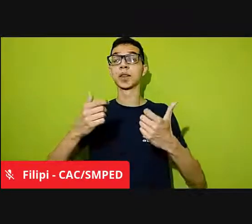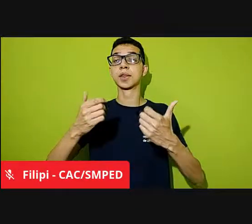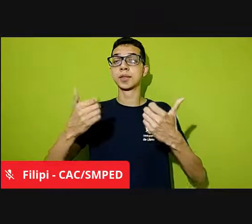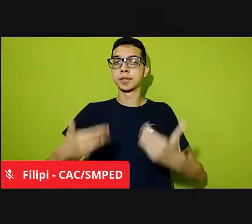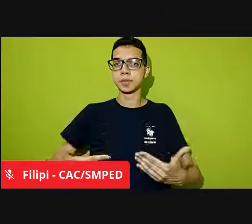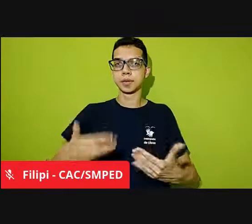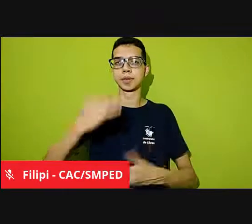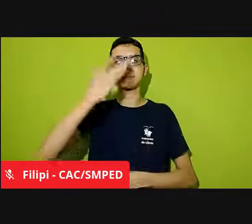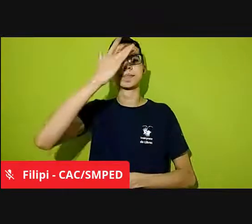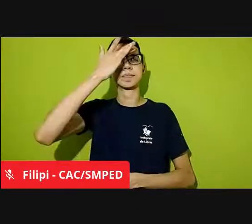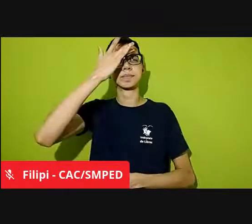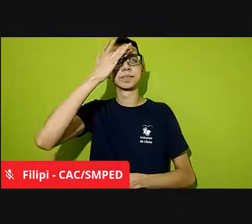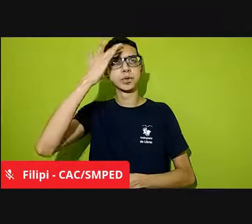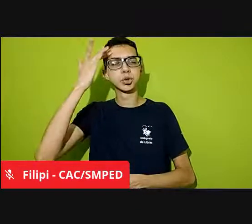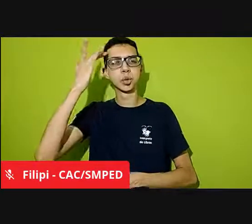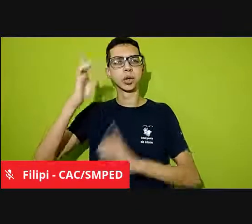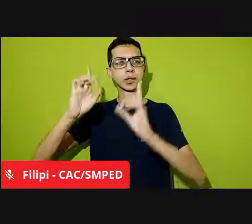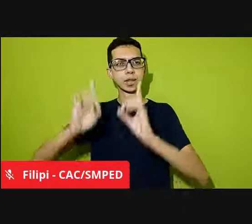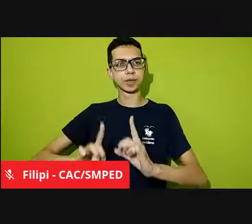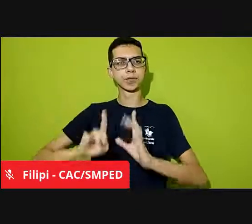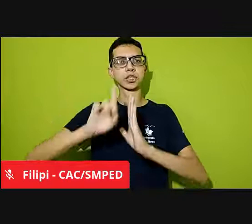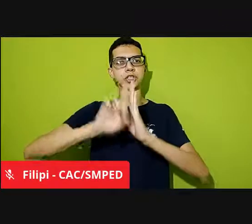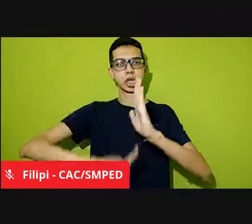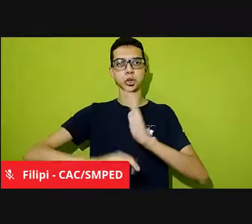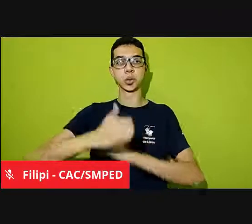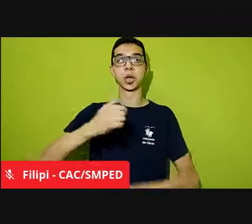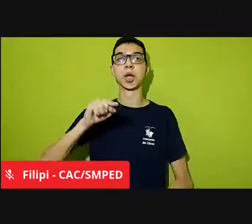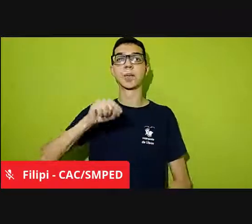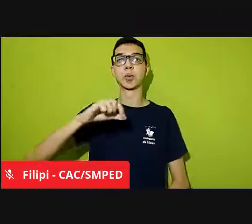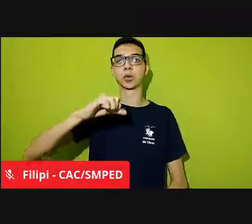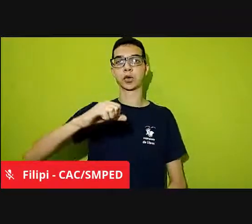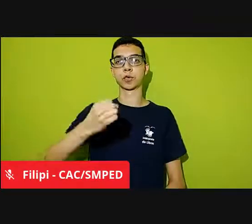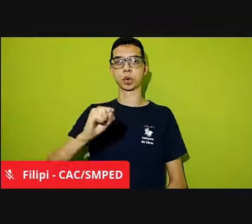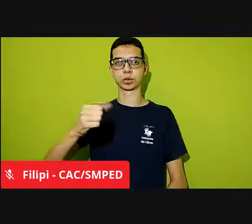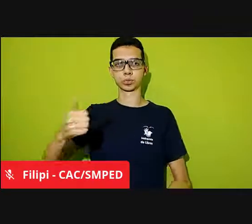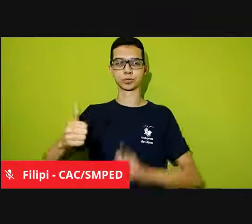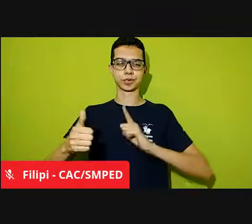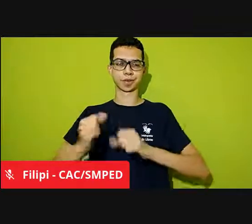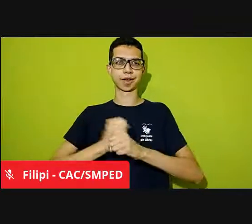né, que de 1981, gente, o ano que eu nasci.